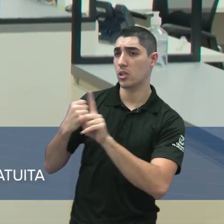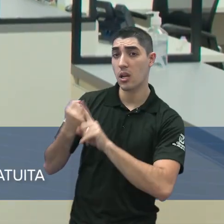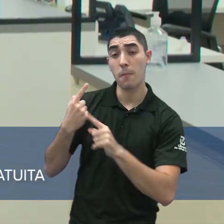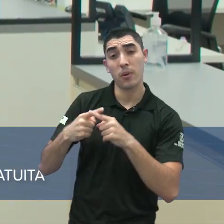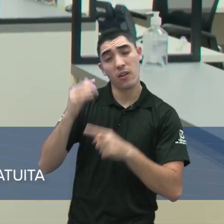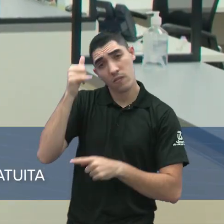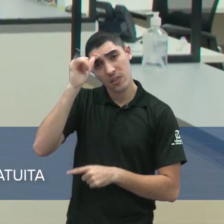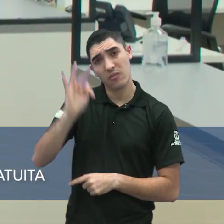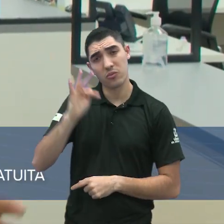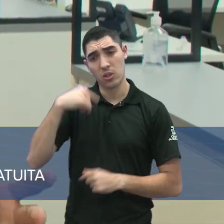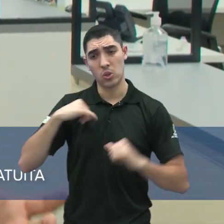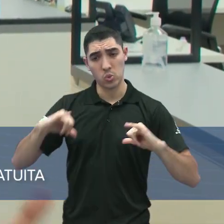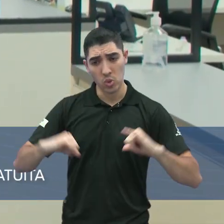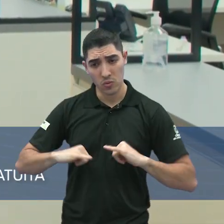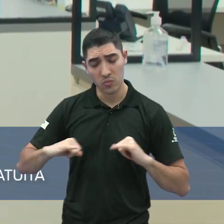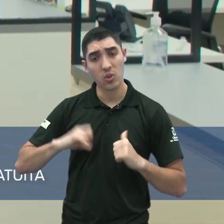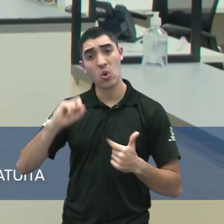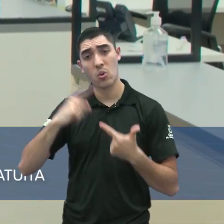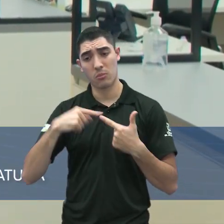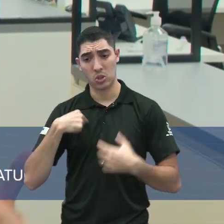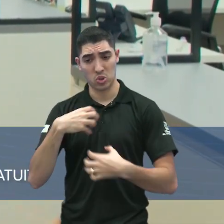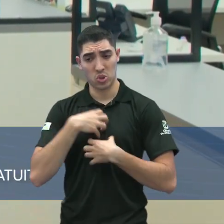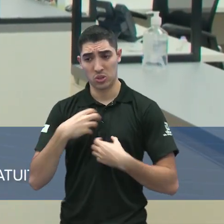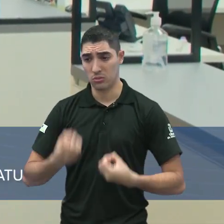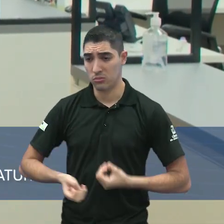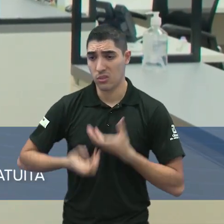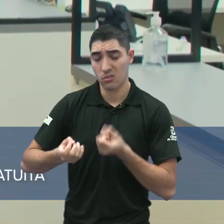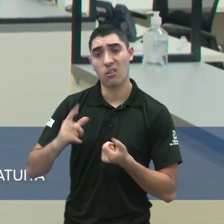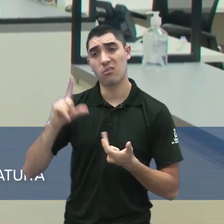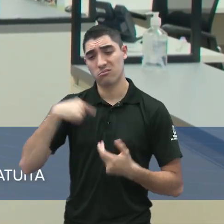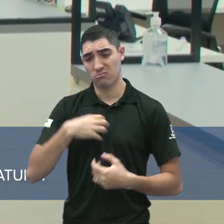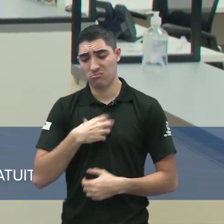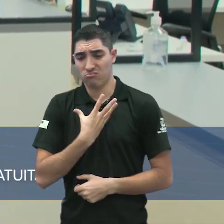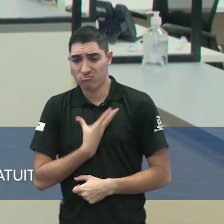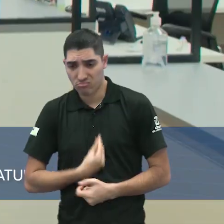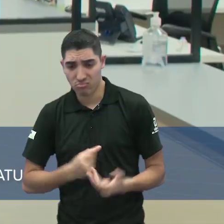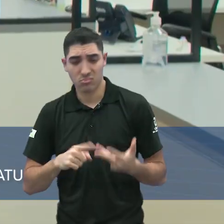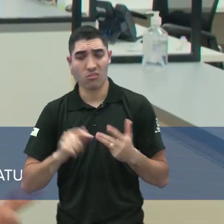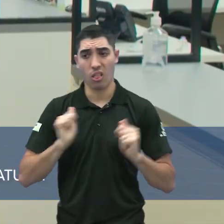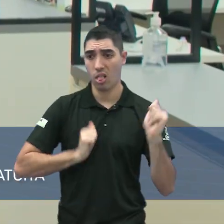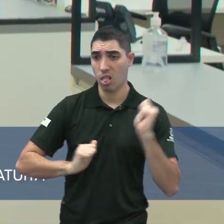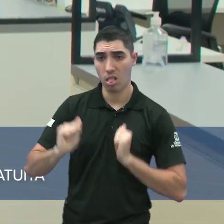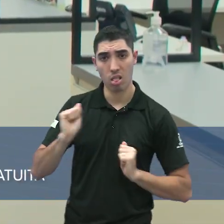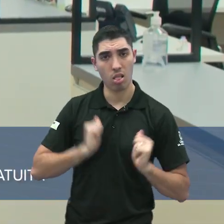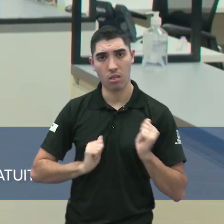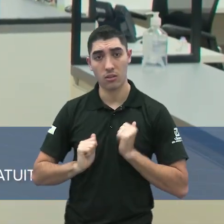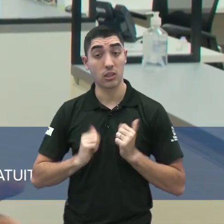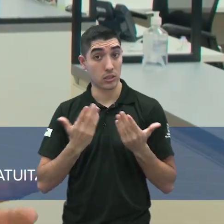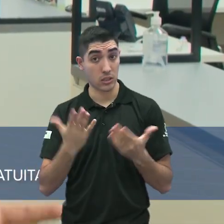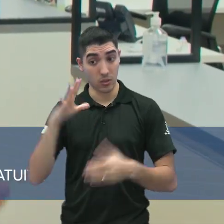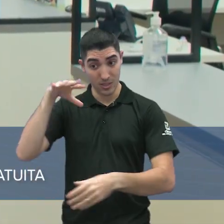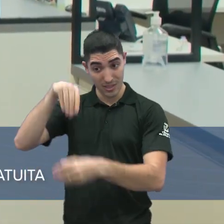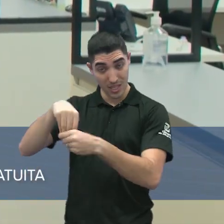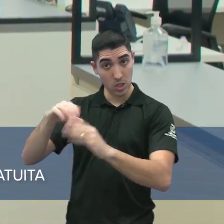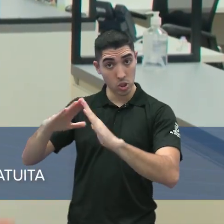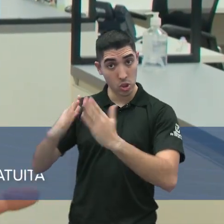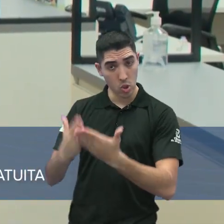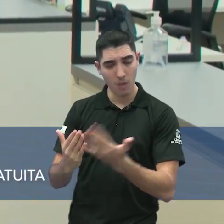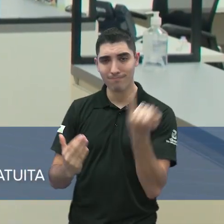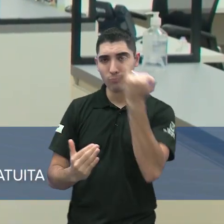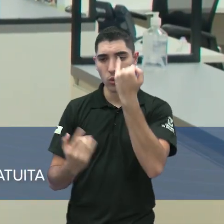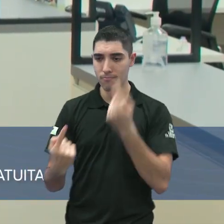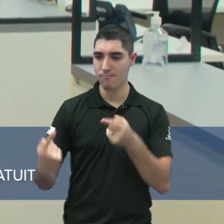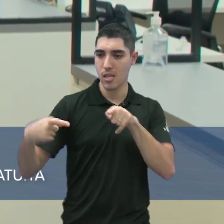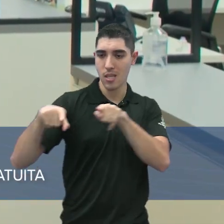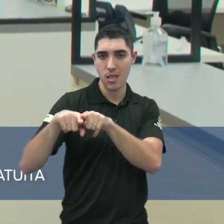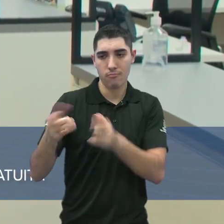não sofrendo ou não amplificando os seus sentimentos de modo que você possa ficar deprimido ou ansioso. Então, ter a escola como